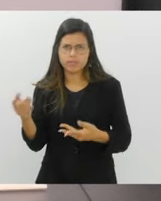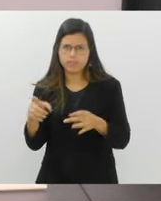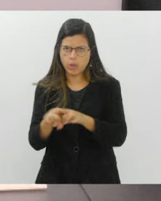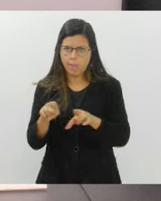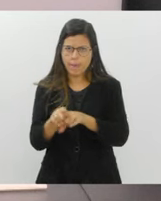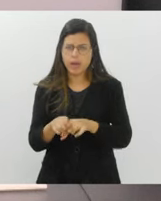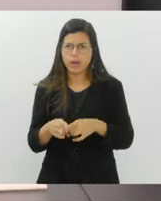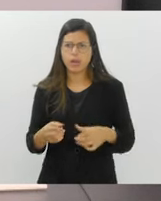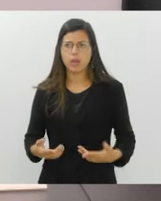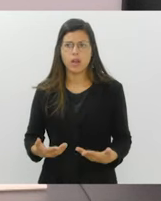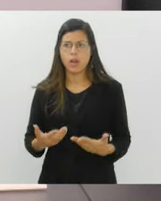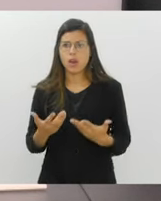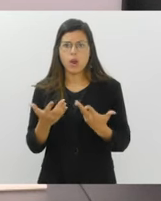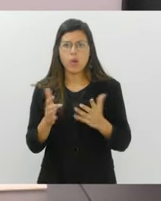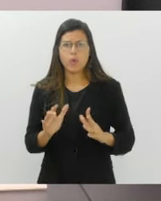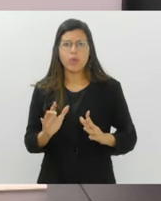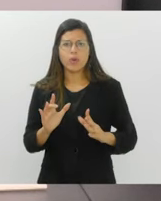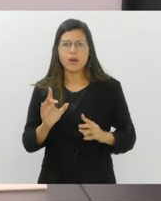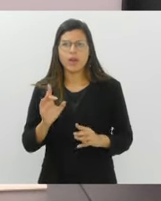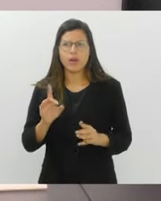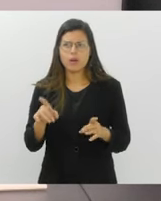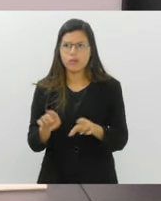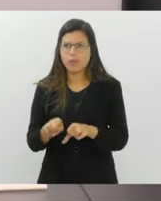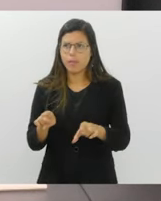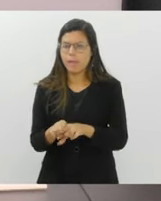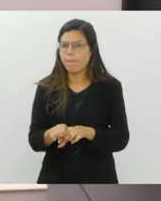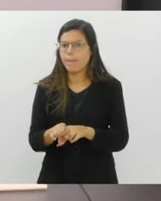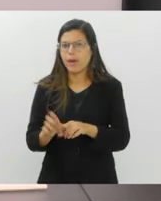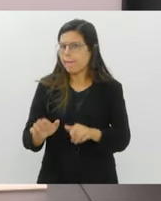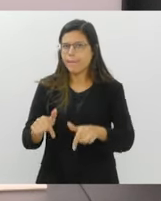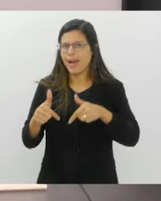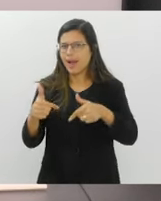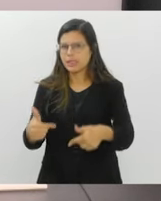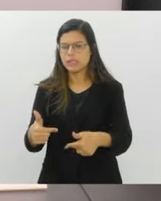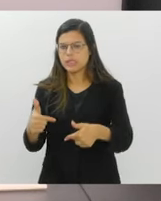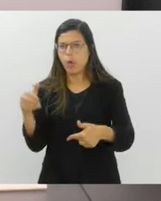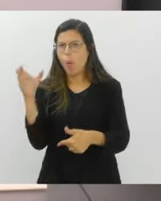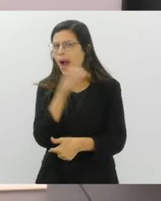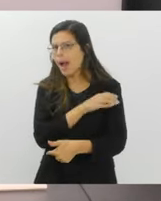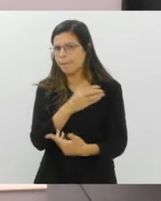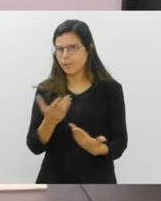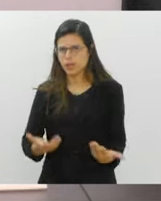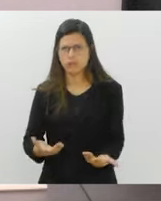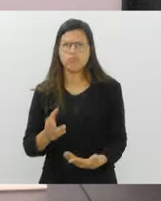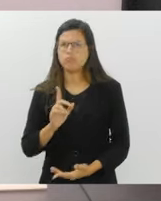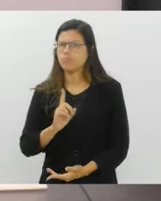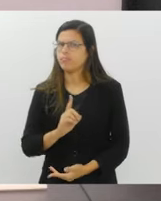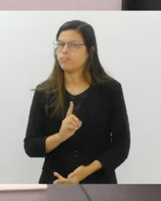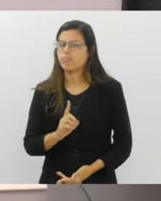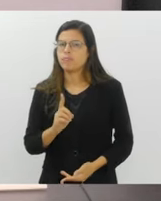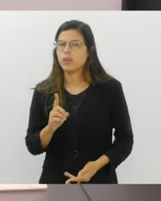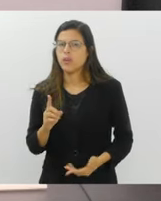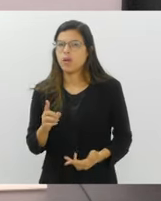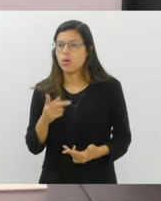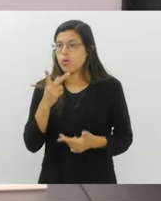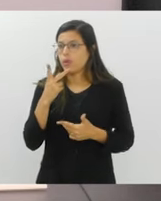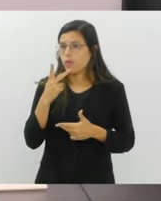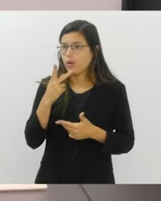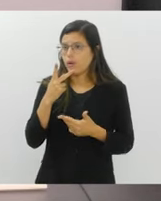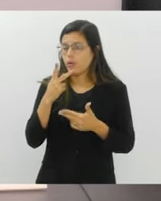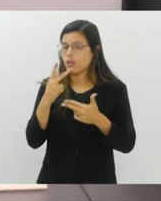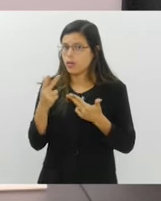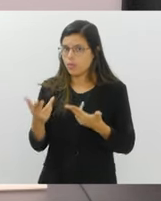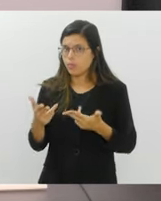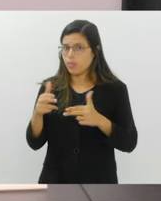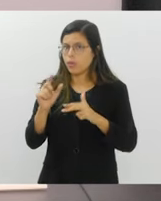nenhuma medida sodada. Né? Porque o que eu estou dizendo é o seguinte, e por isso que a Secretaria de Transporte está